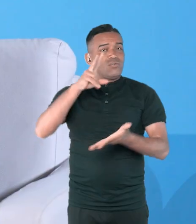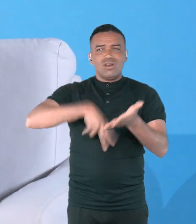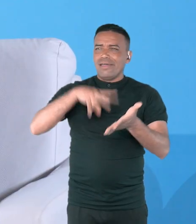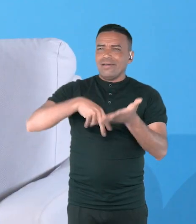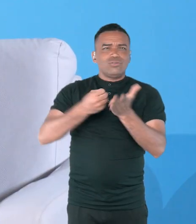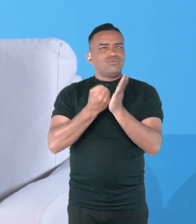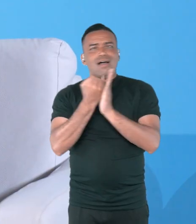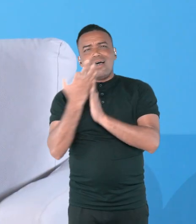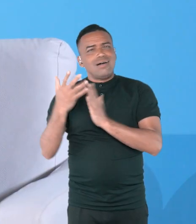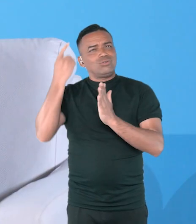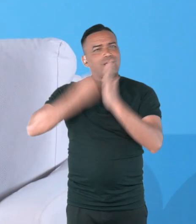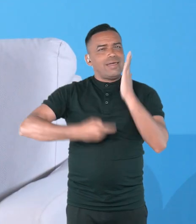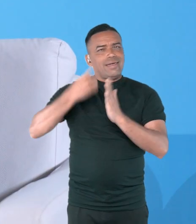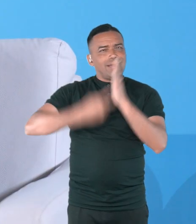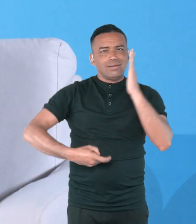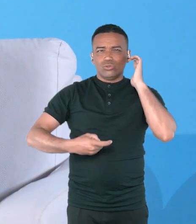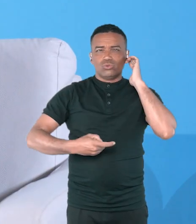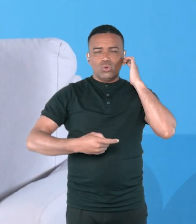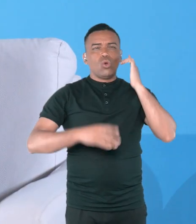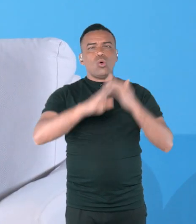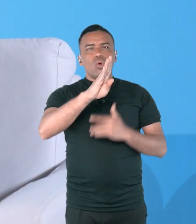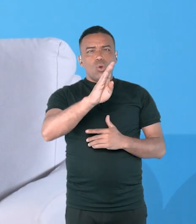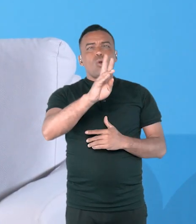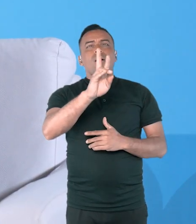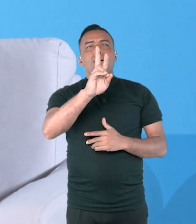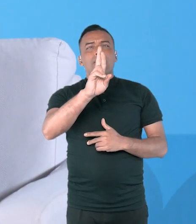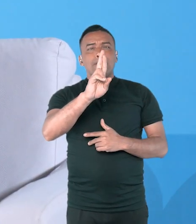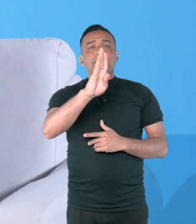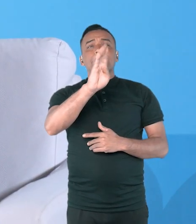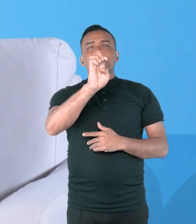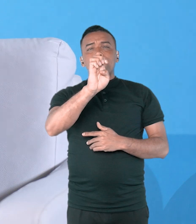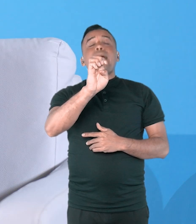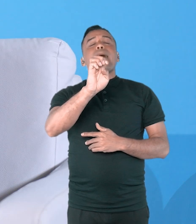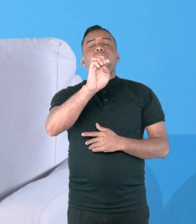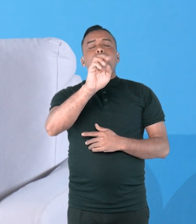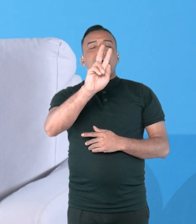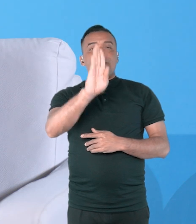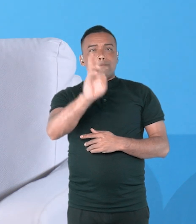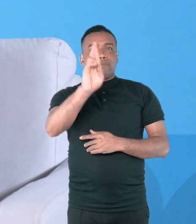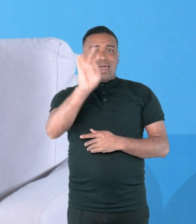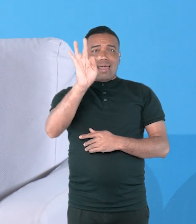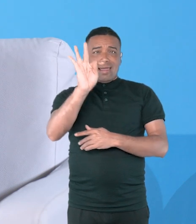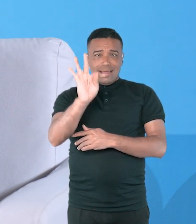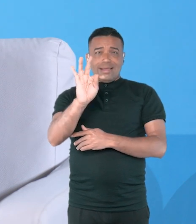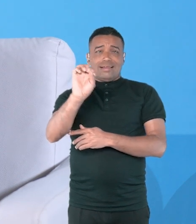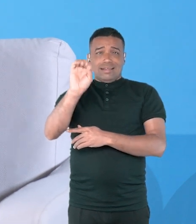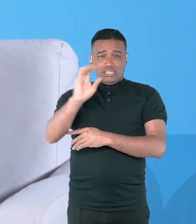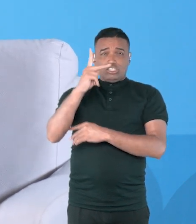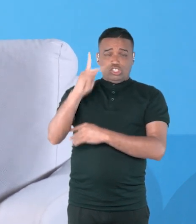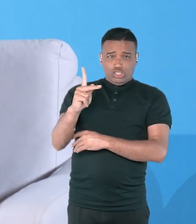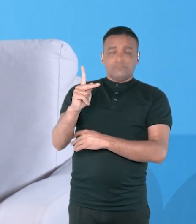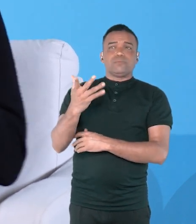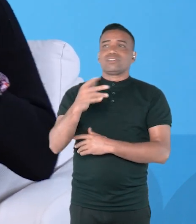de Denise. Muitas coisas do Brecht. Foi quando eu li o Galileu depois. Aí eu fiz ainda Sem Pensar, outras